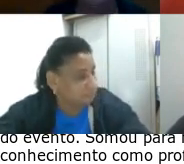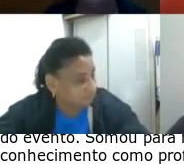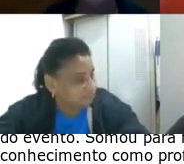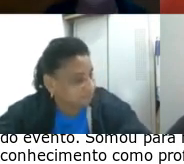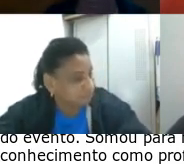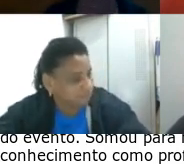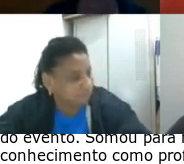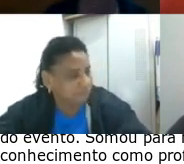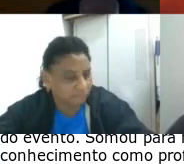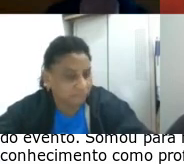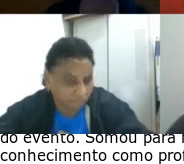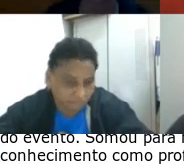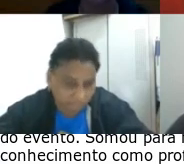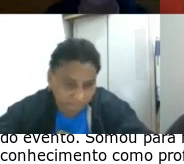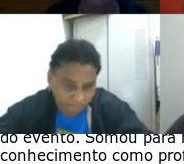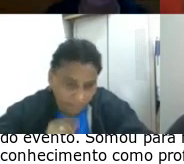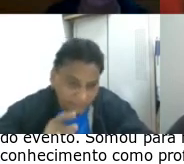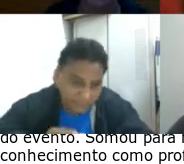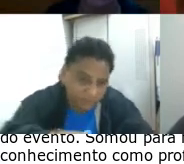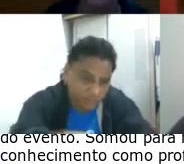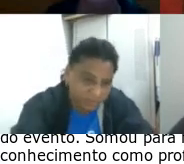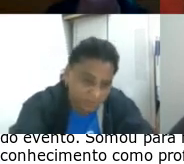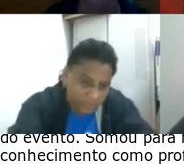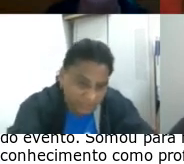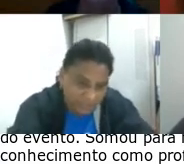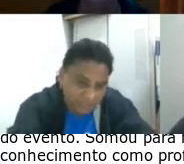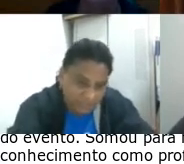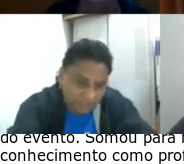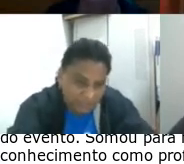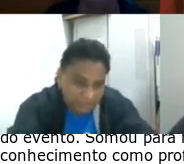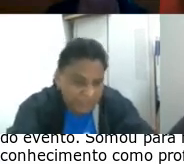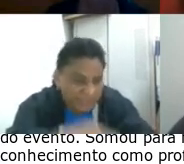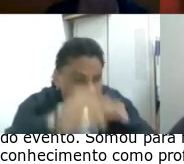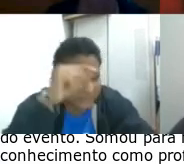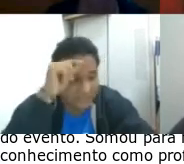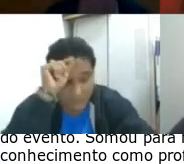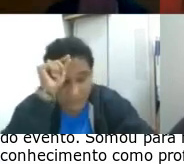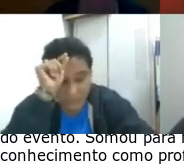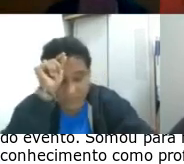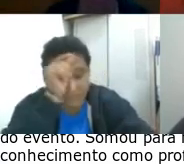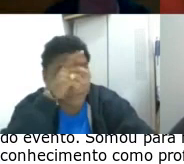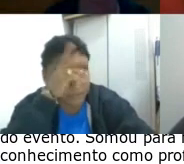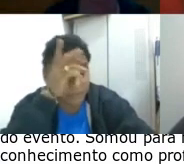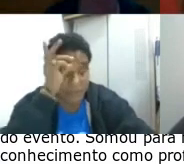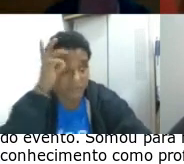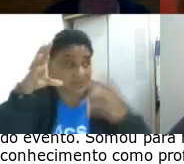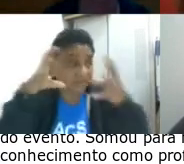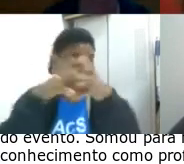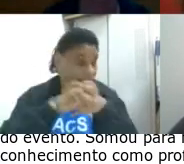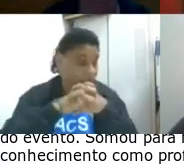falar alguma coisa Carol boa tarde estou muito feliz podem me chamar aí um monte de vezes